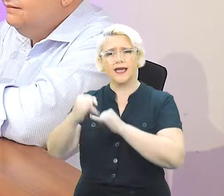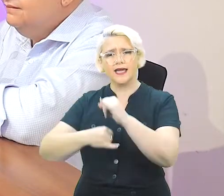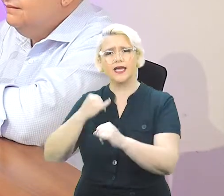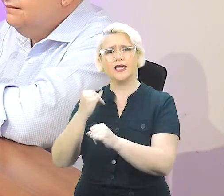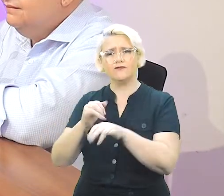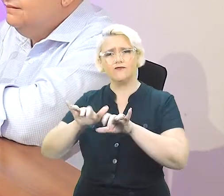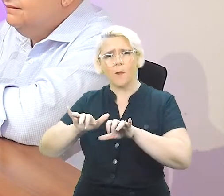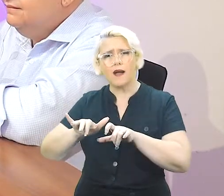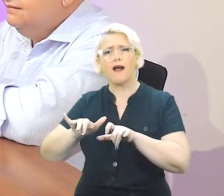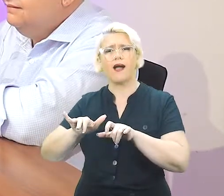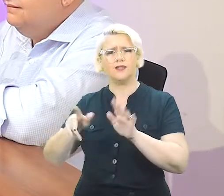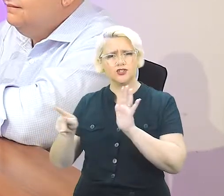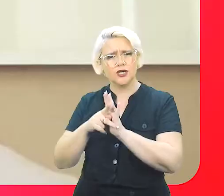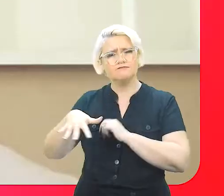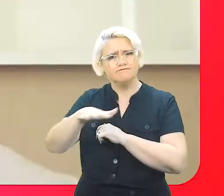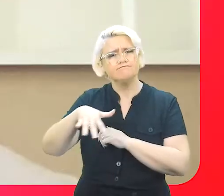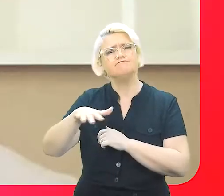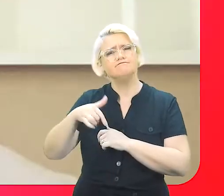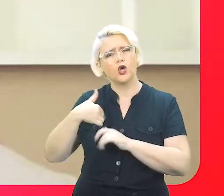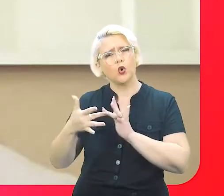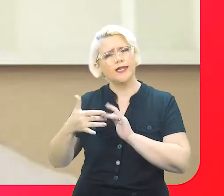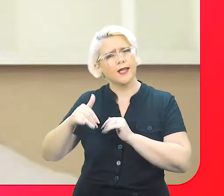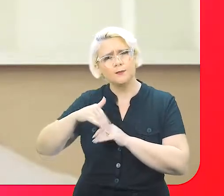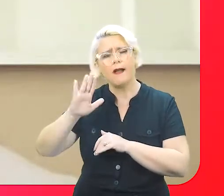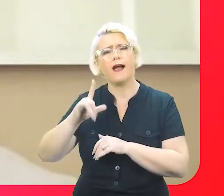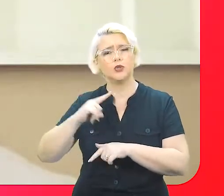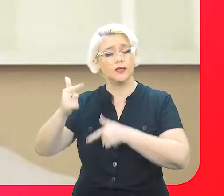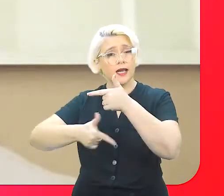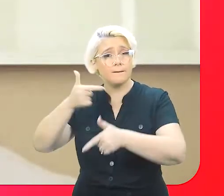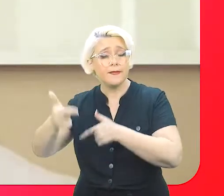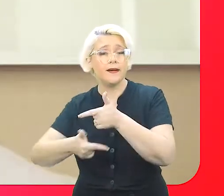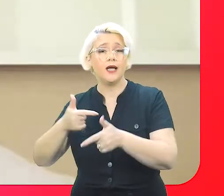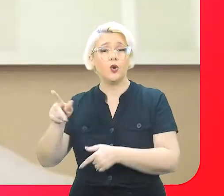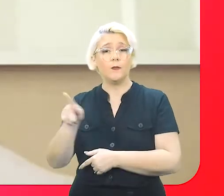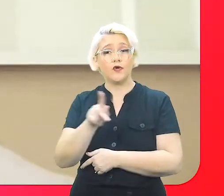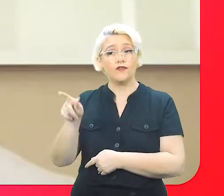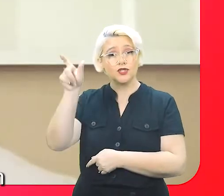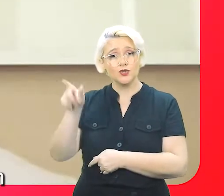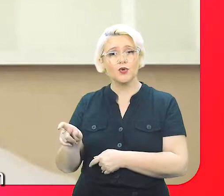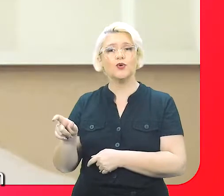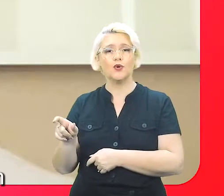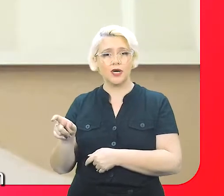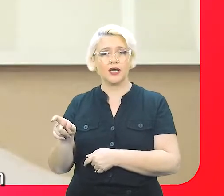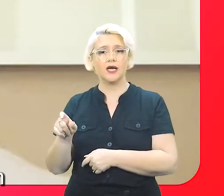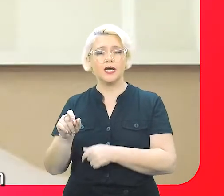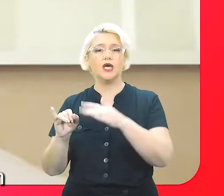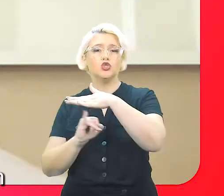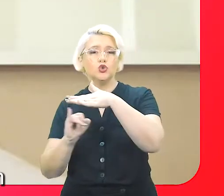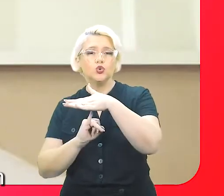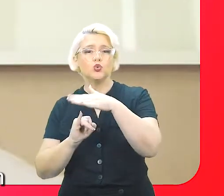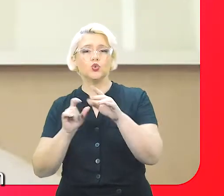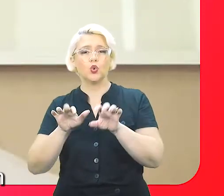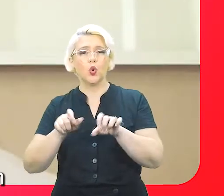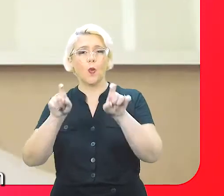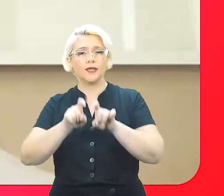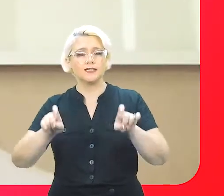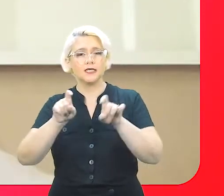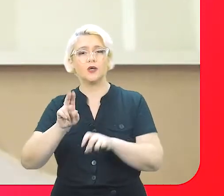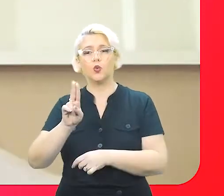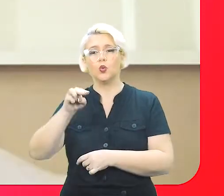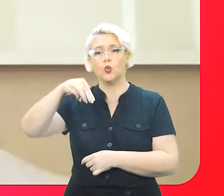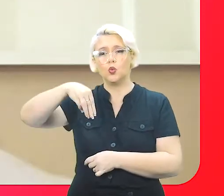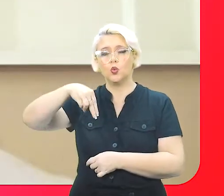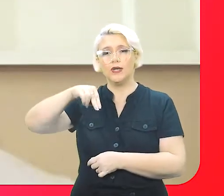com a computação. Eu trabalho com uma professora do Instituto de Computação da Unicamp, e a gente